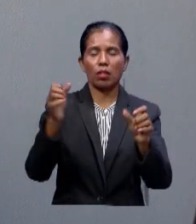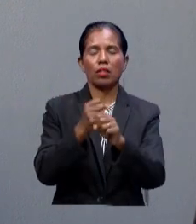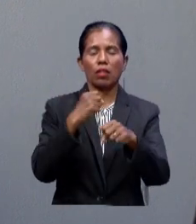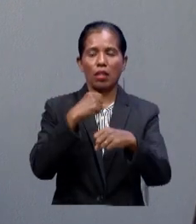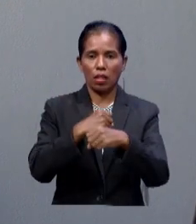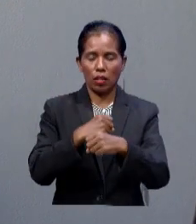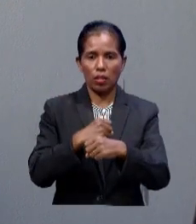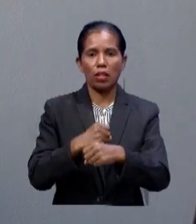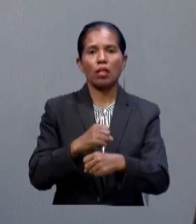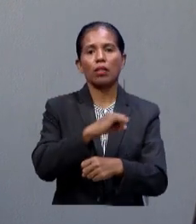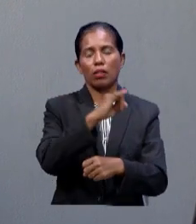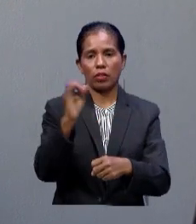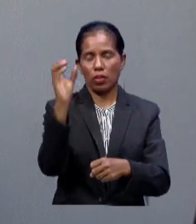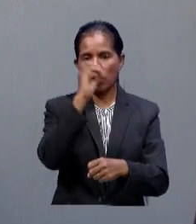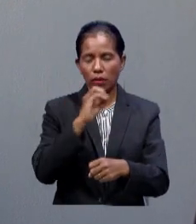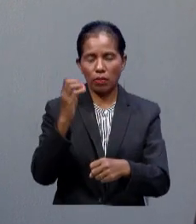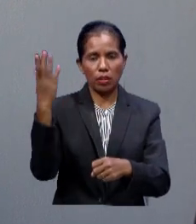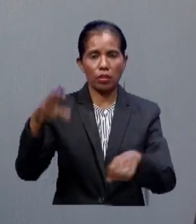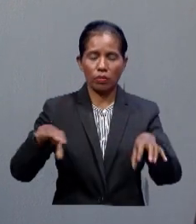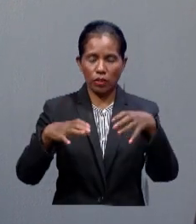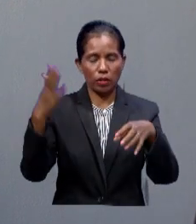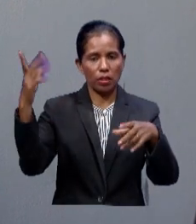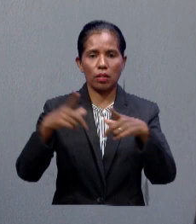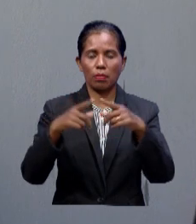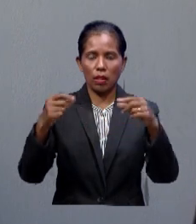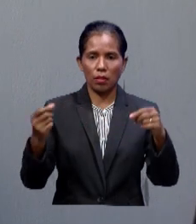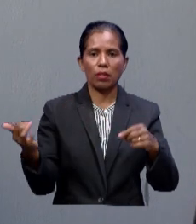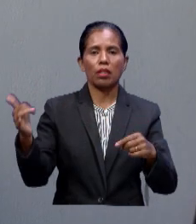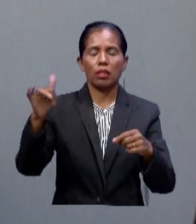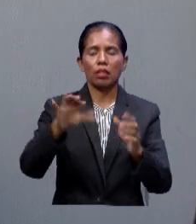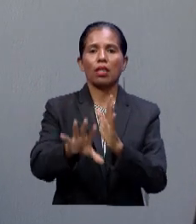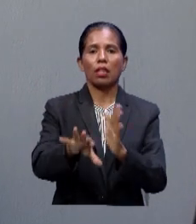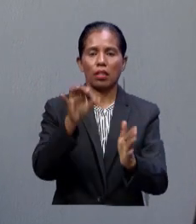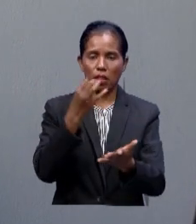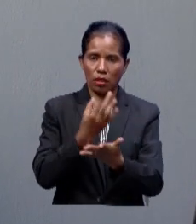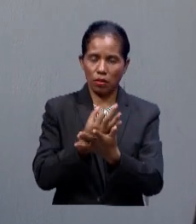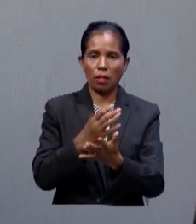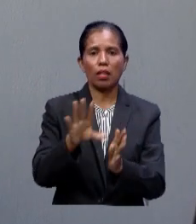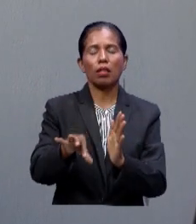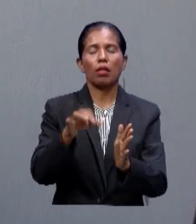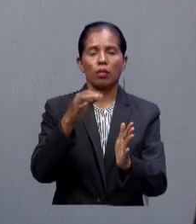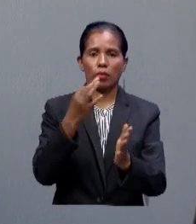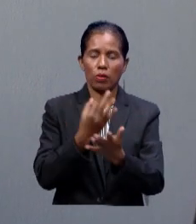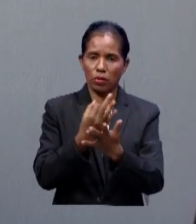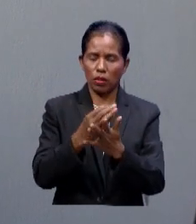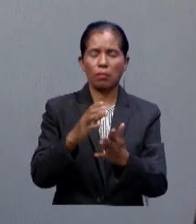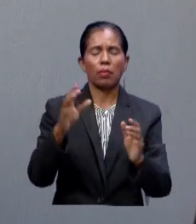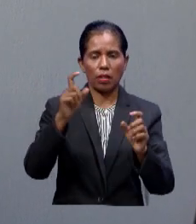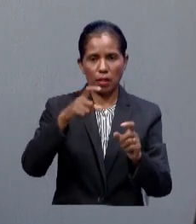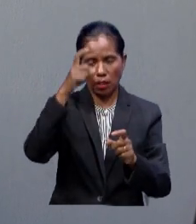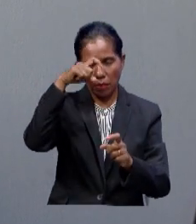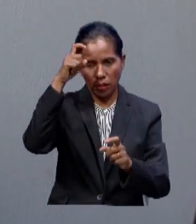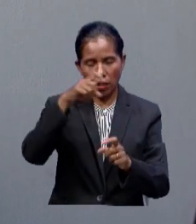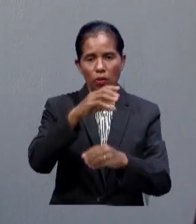iha Japão além de sira serviço ho di hetang salário sira se hetang mos conhecimento e matene com a